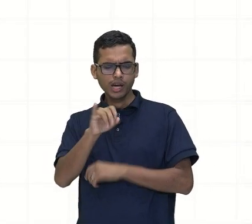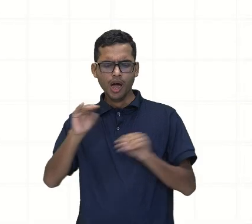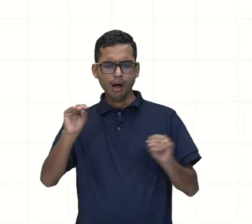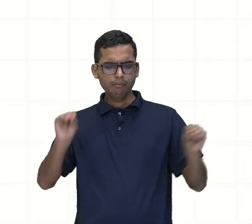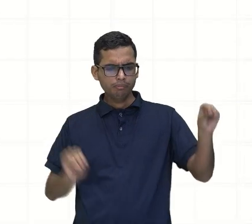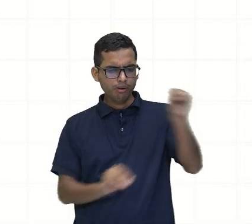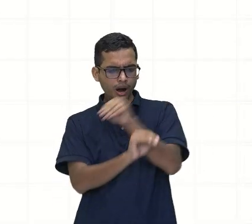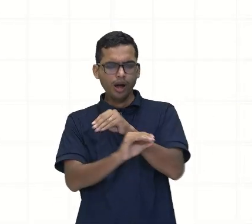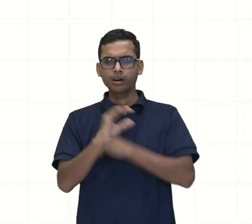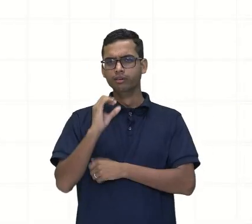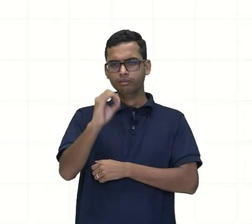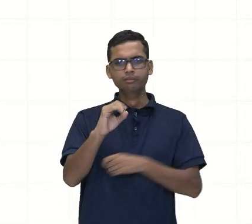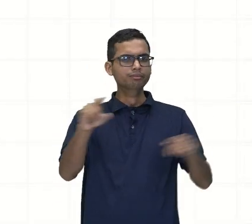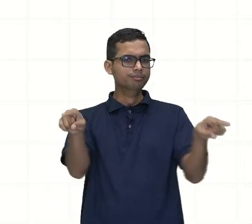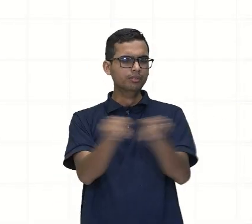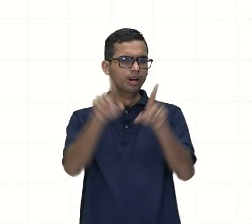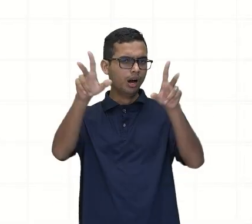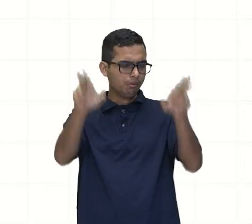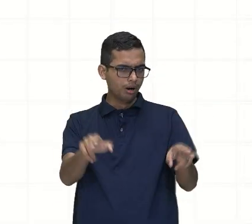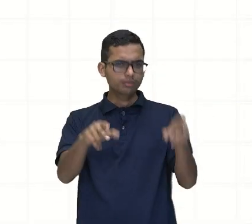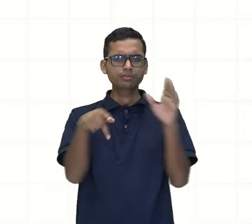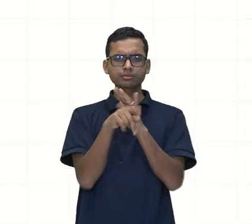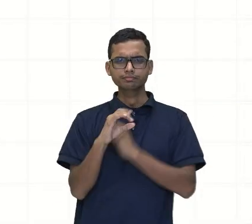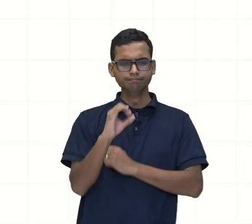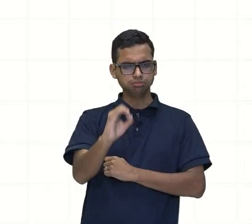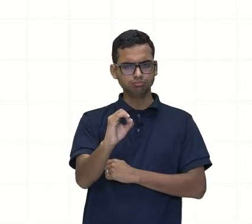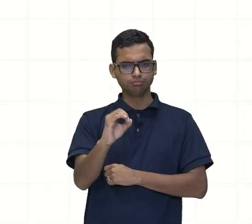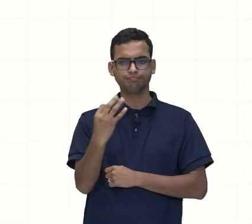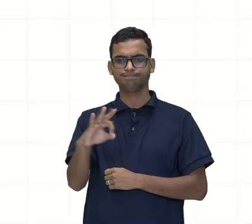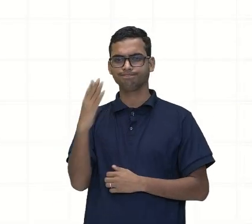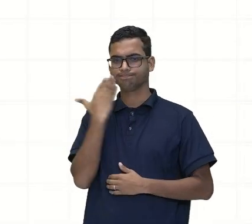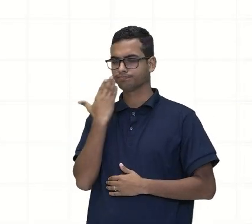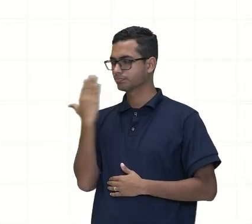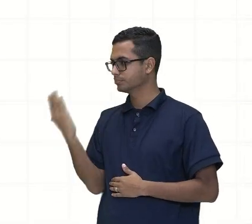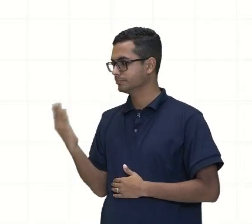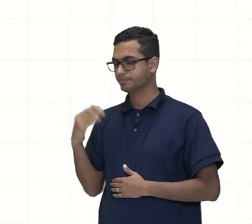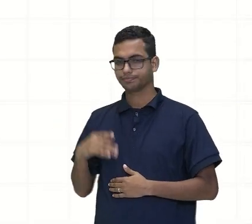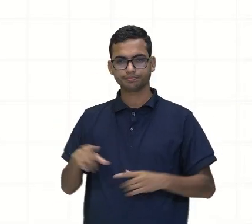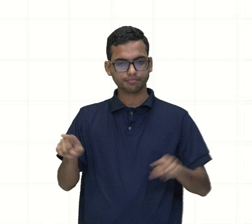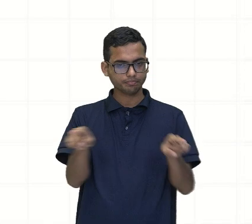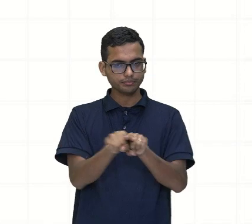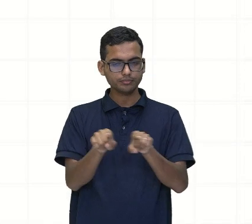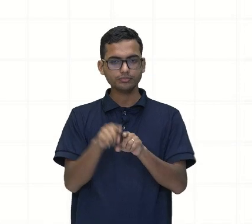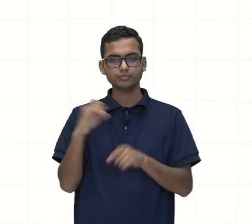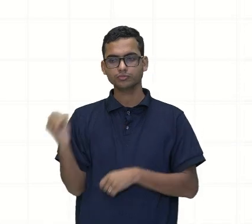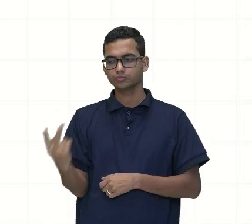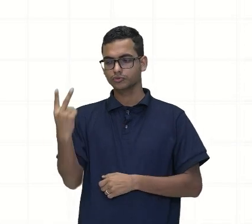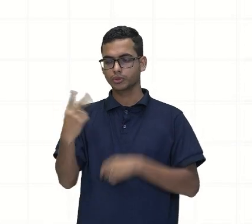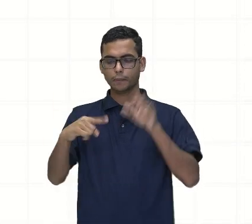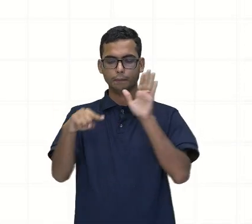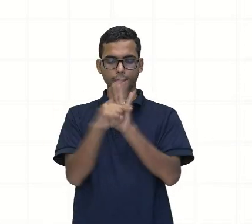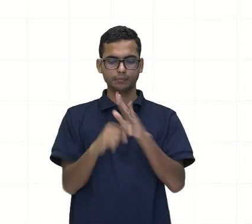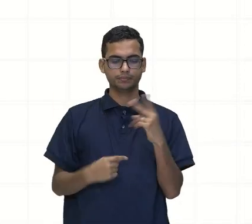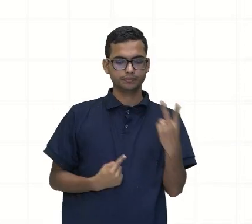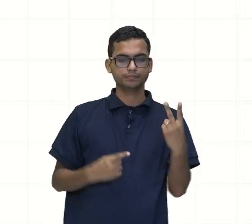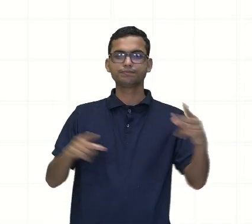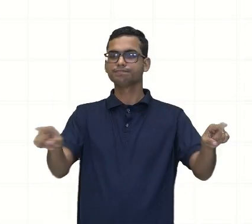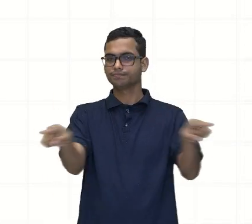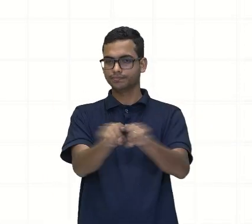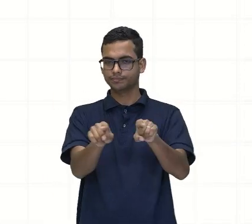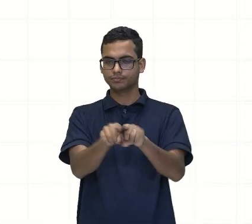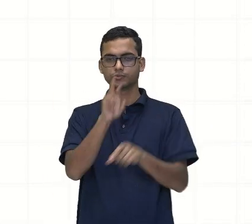também. Menos 5 mais 5 dá zero, assim como 2 menos 2 também dá